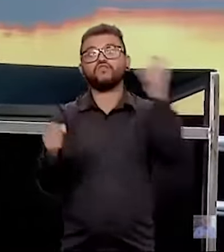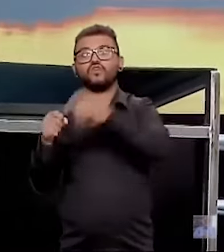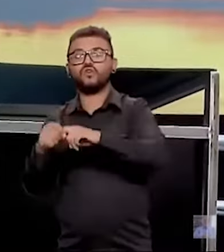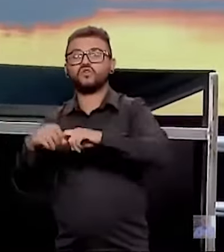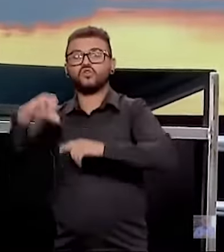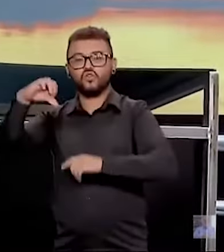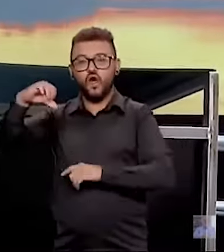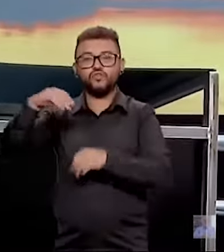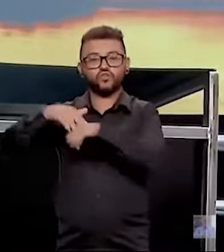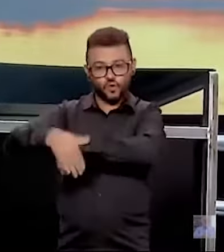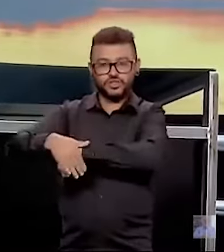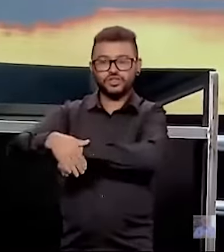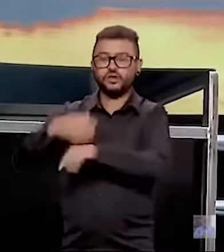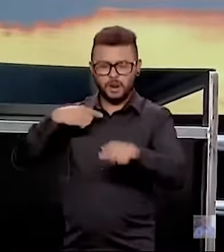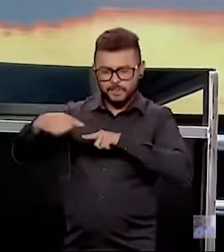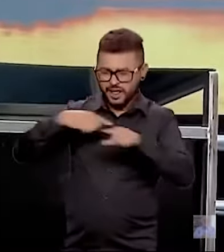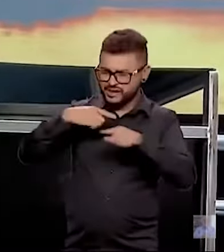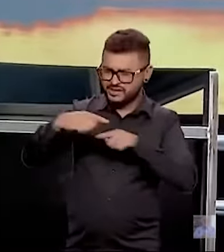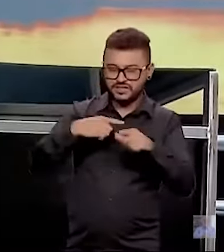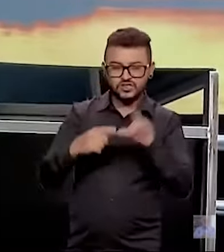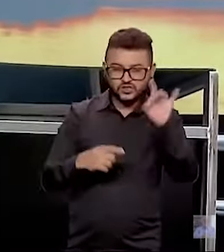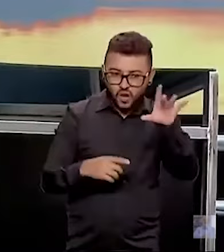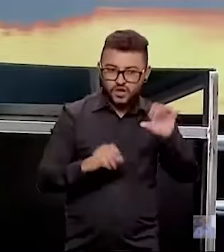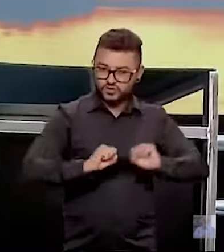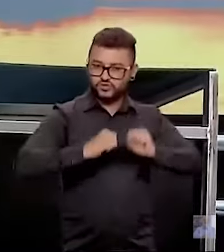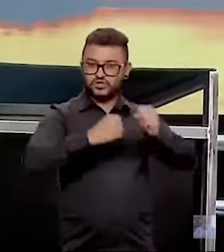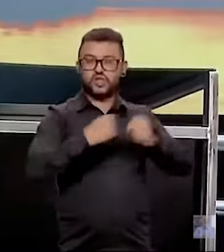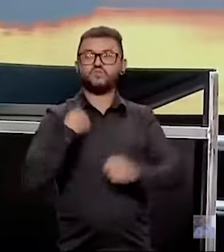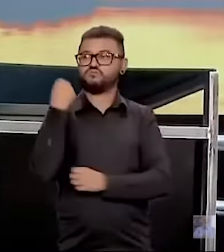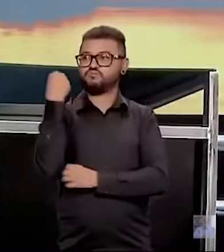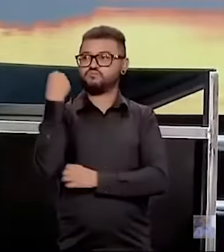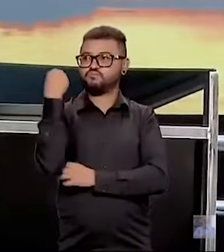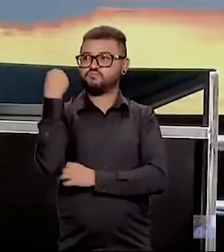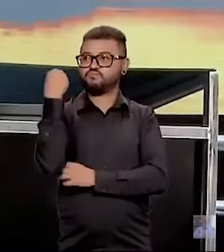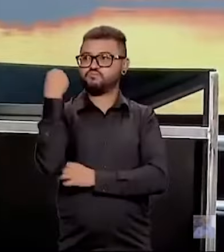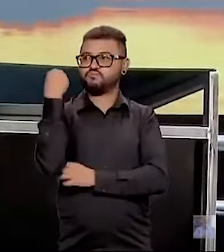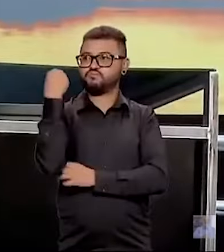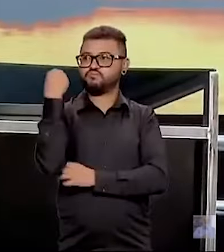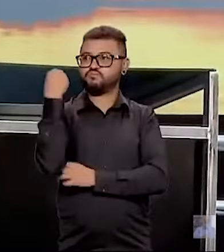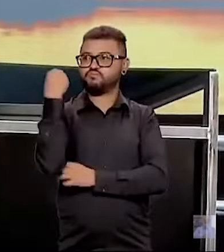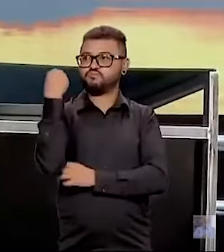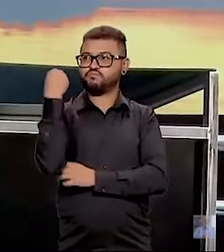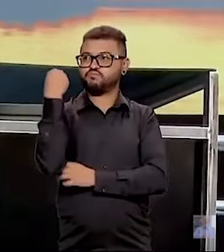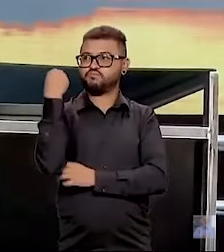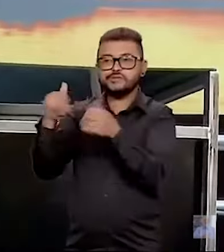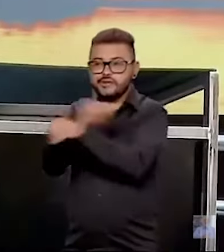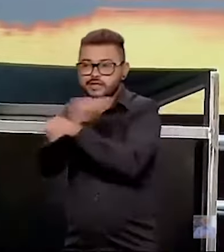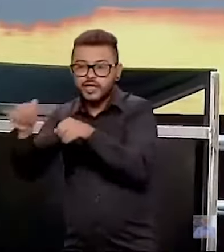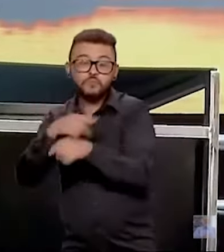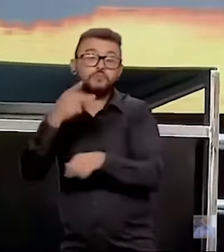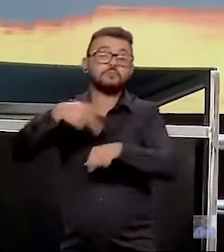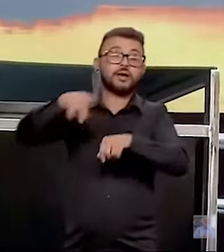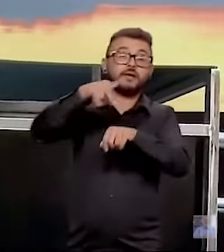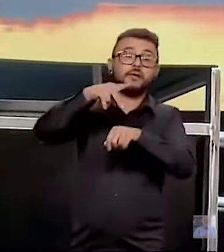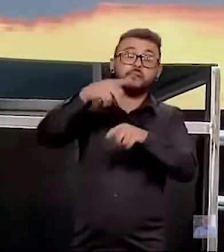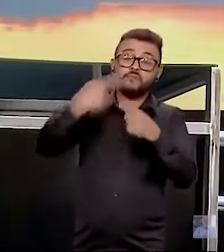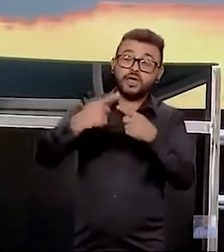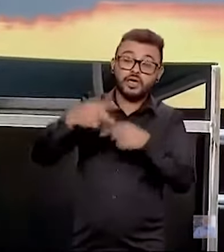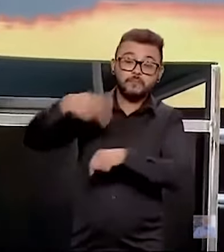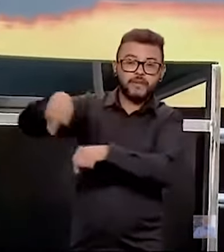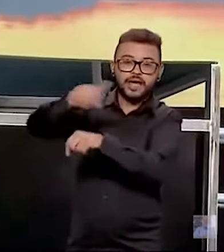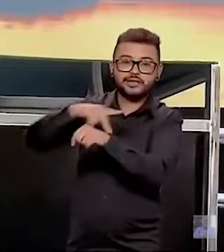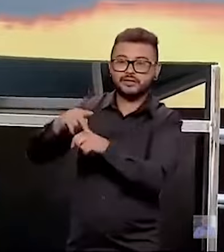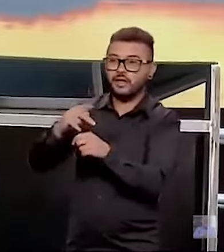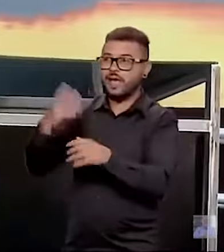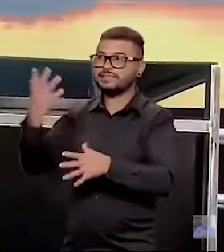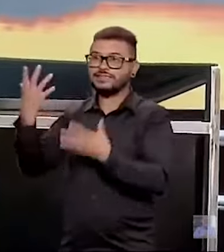horas da noite todo dia. E eu vou não só trabalhar mais, viajar mais. Porque esse país não merece